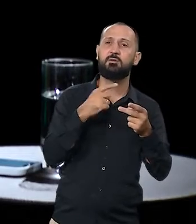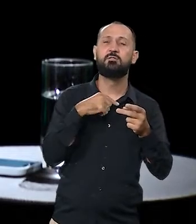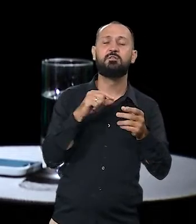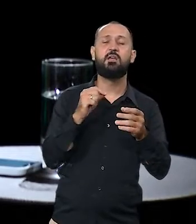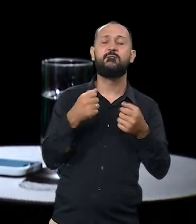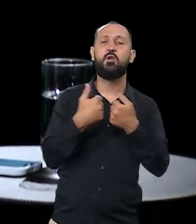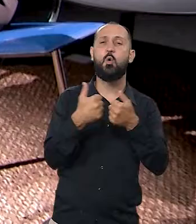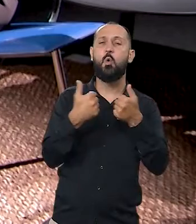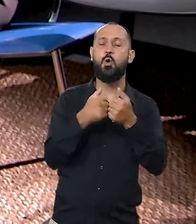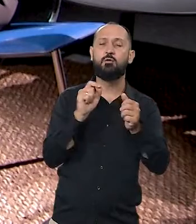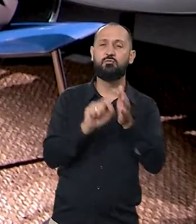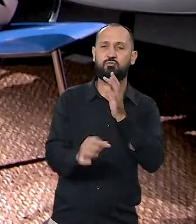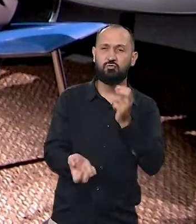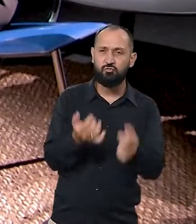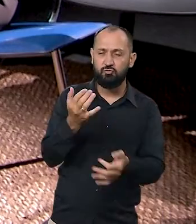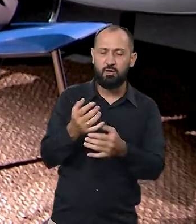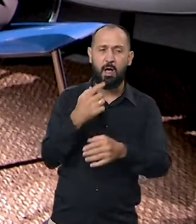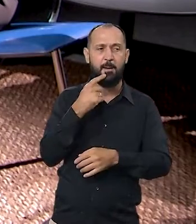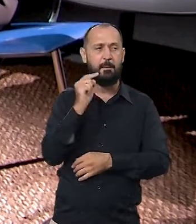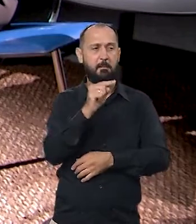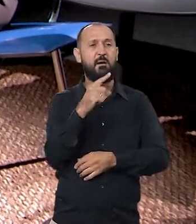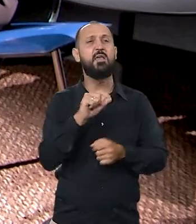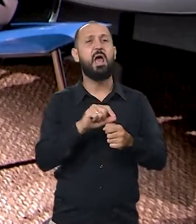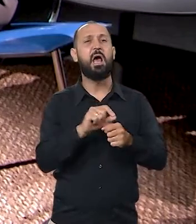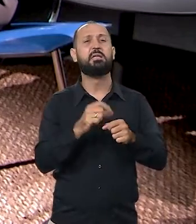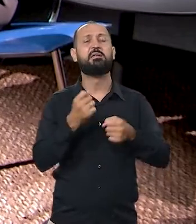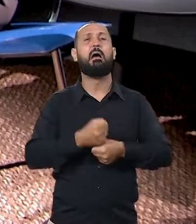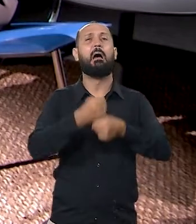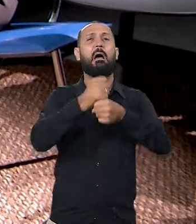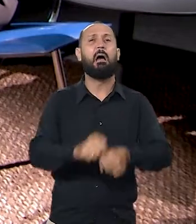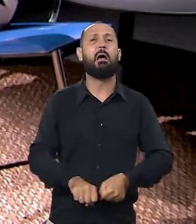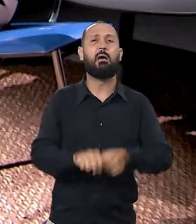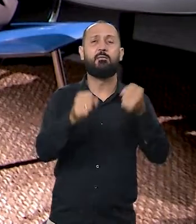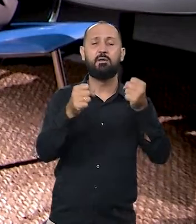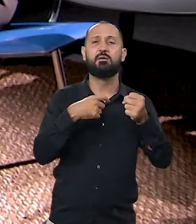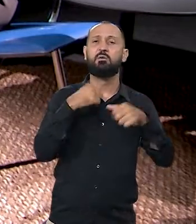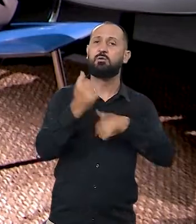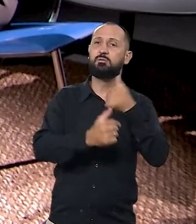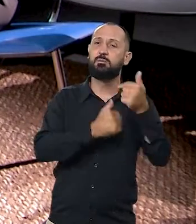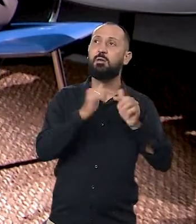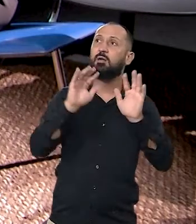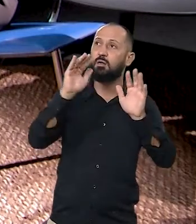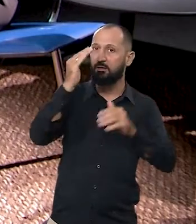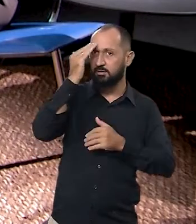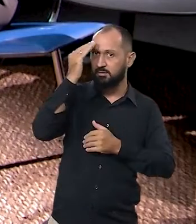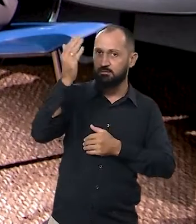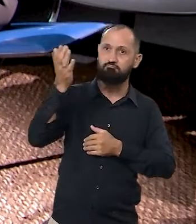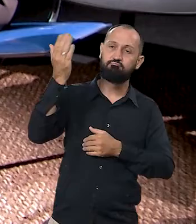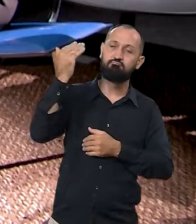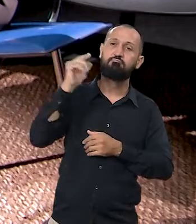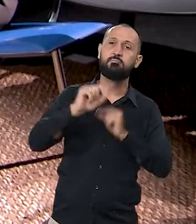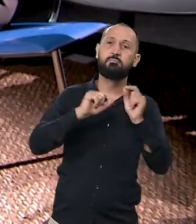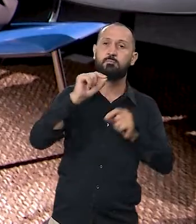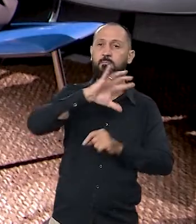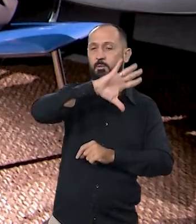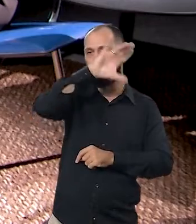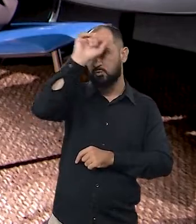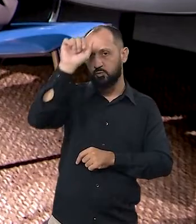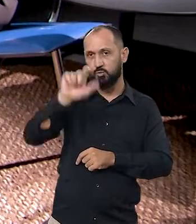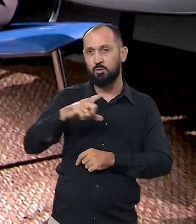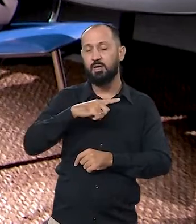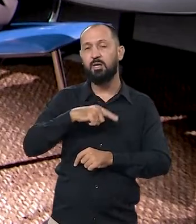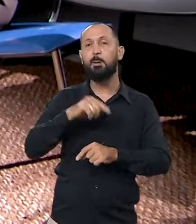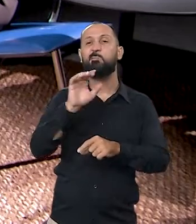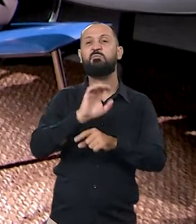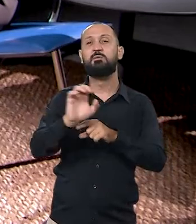tivemos incêndio de ônibus, né, ameaça de rebelião, e aí iniciamos um trabalho, e graças a Deus, desde aquele período, Mato